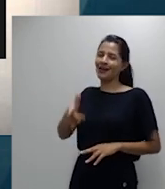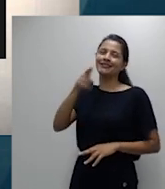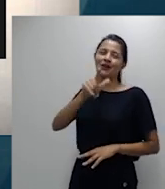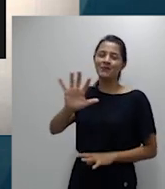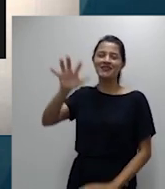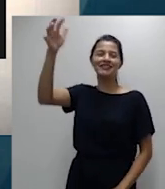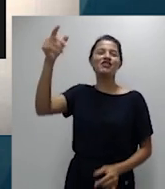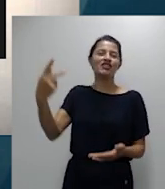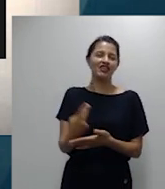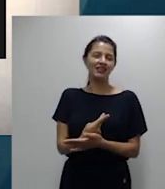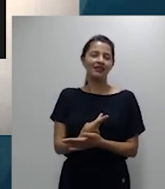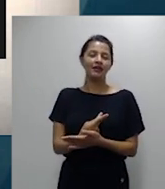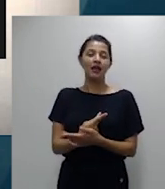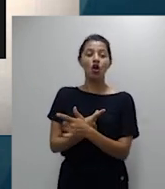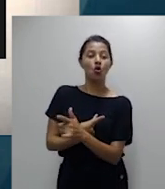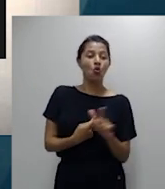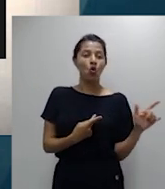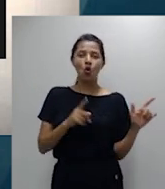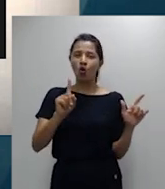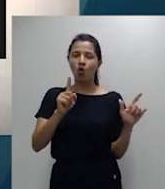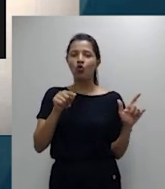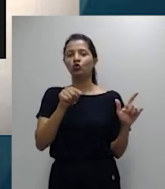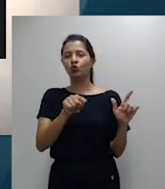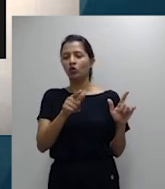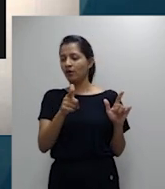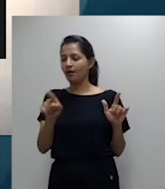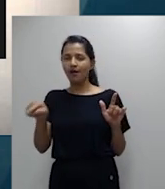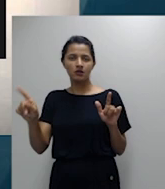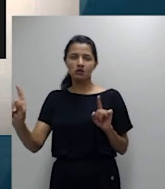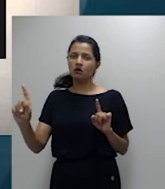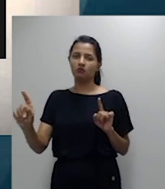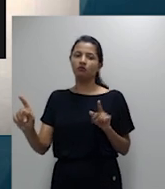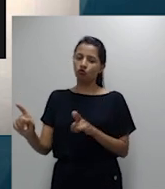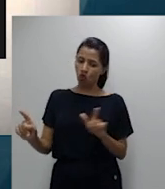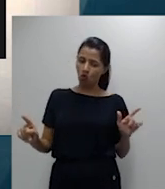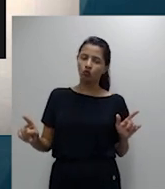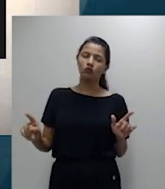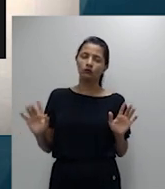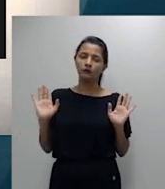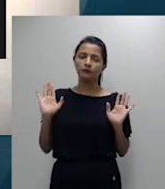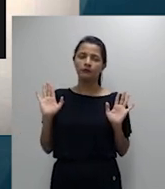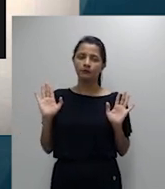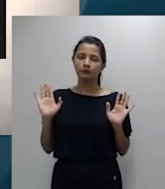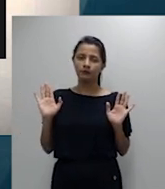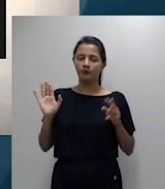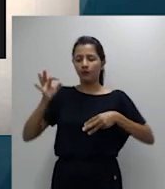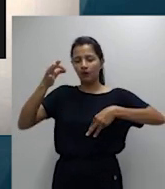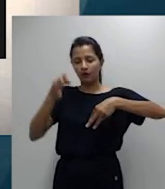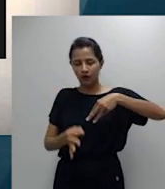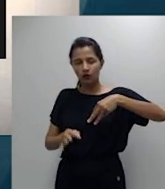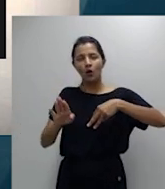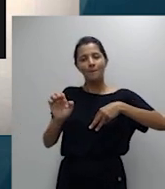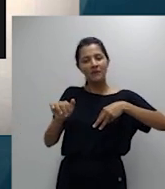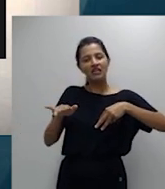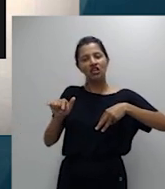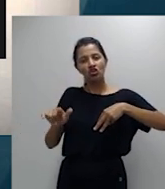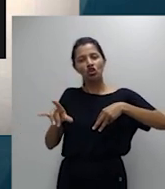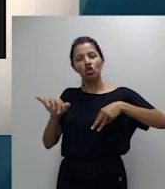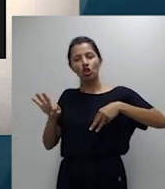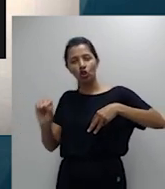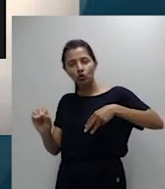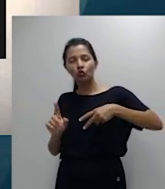serviço dos outros e não aquele do paradigma o ministro Benedito mini